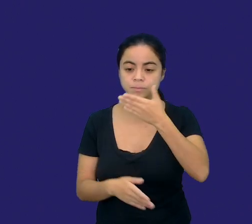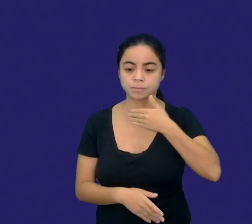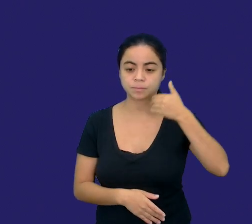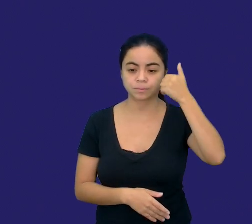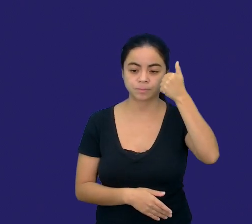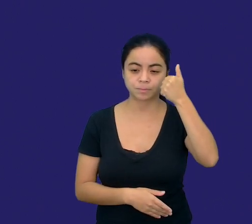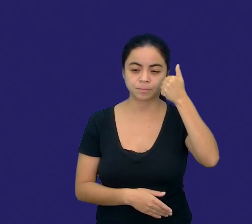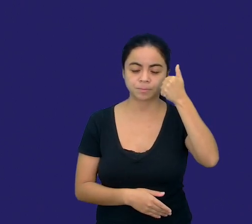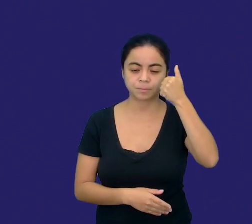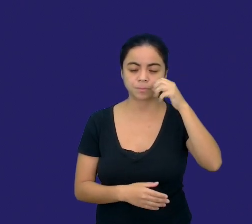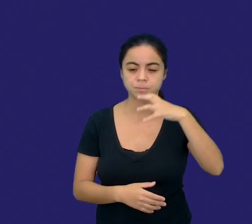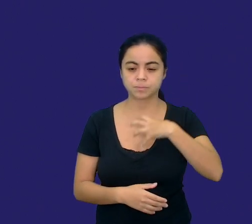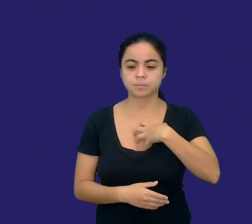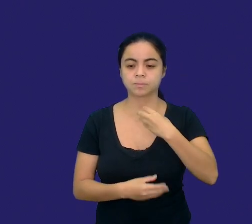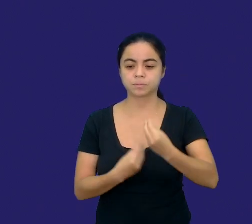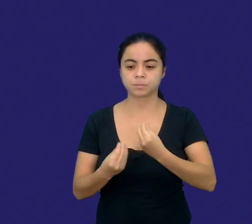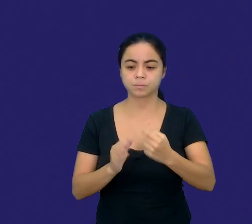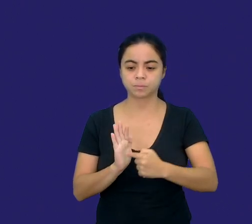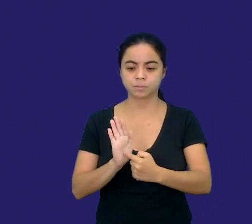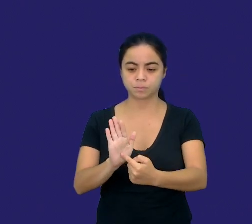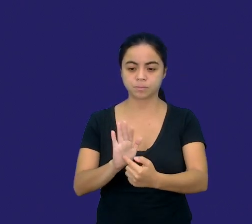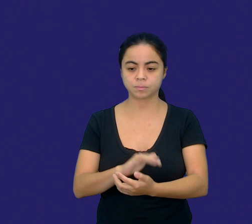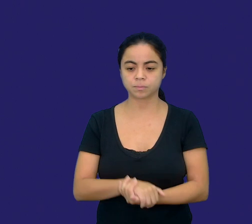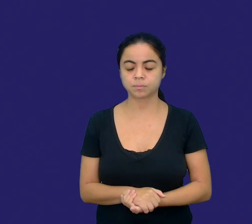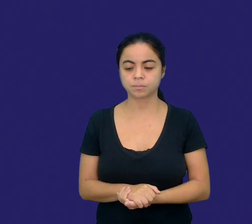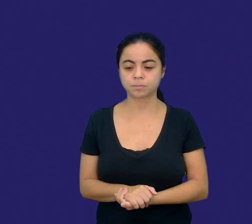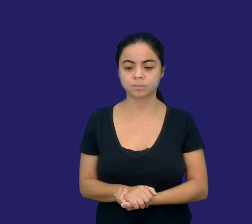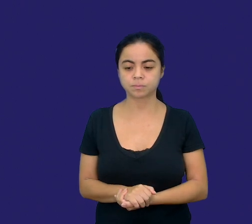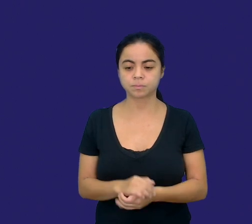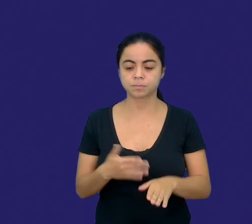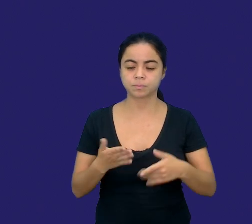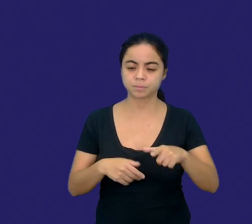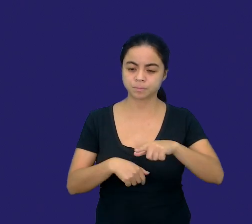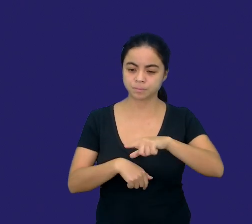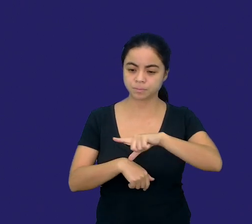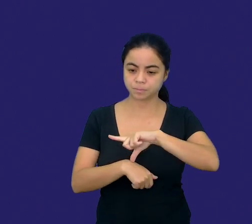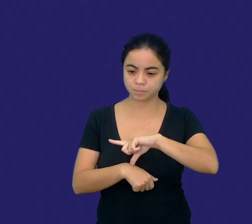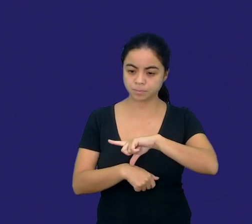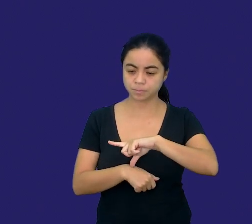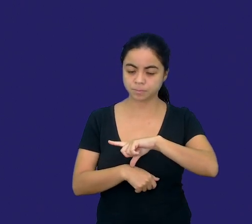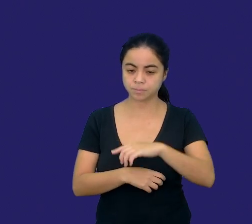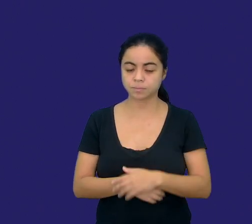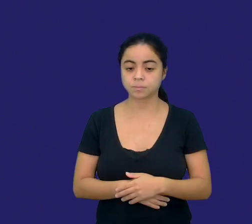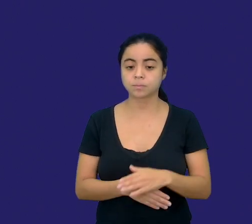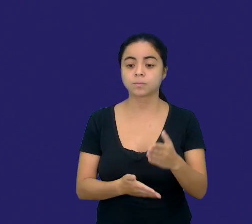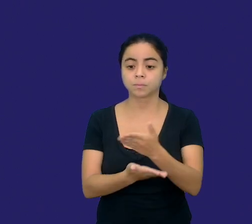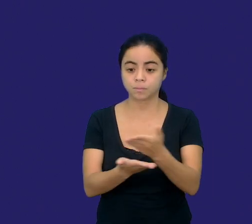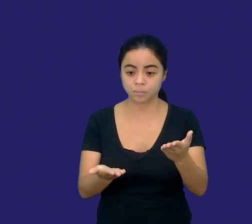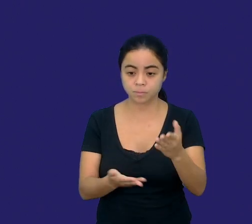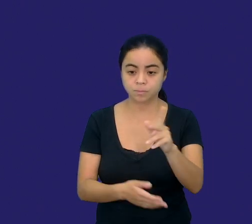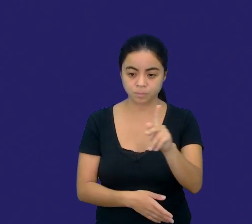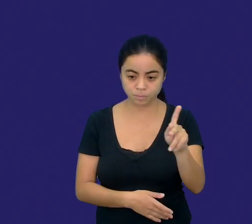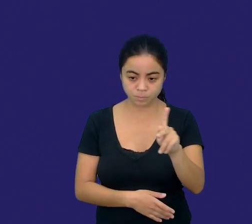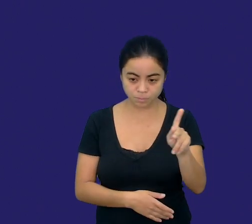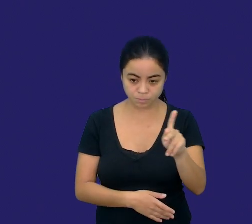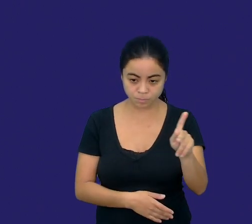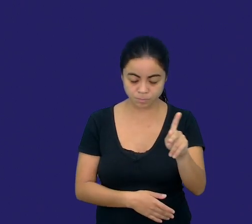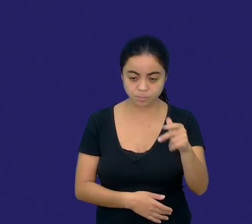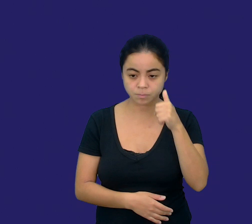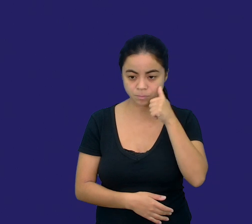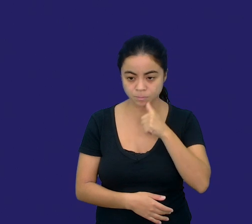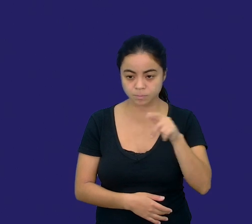maneira de apresentá-las aos estudantes. E antes de qualquer ação, cabe a você, professor,